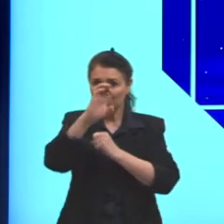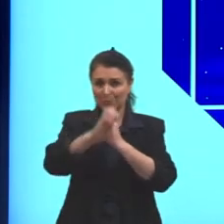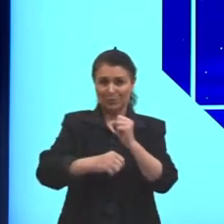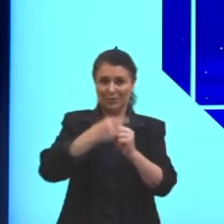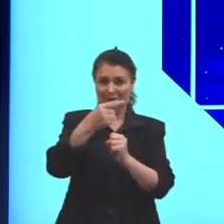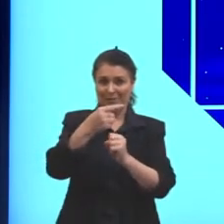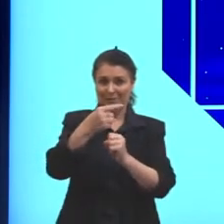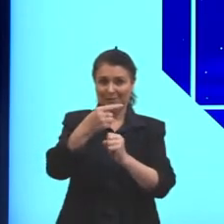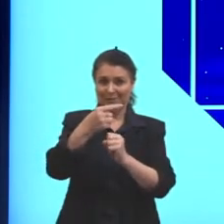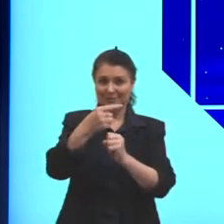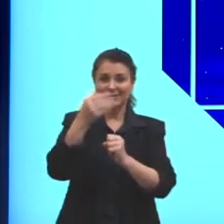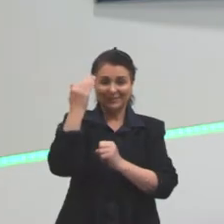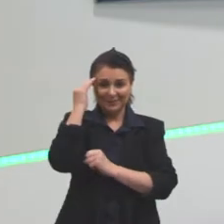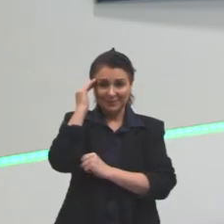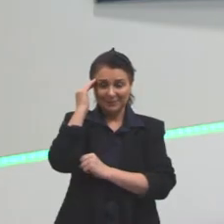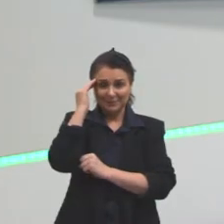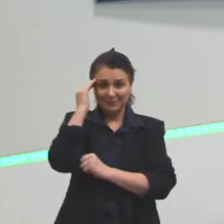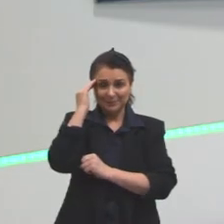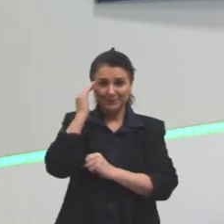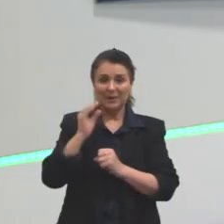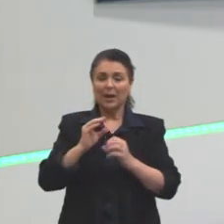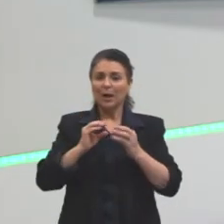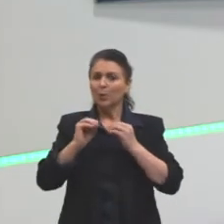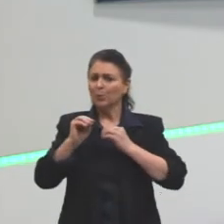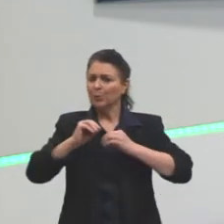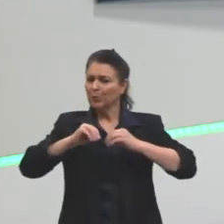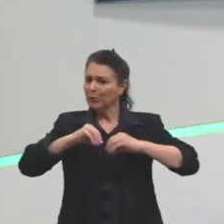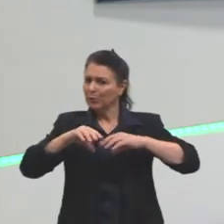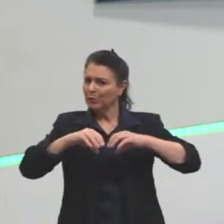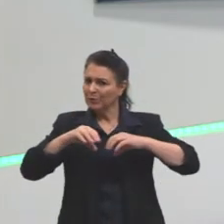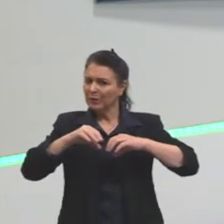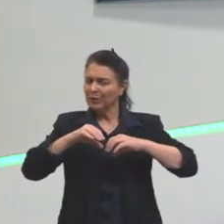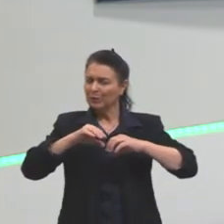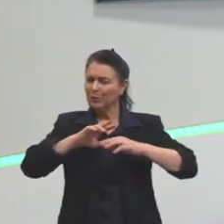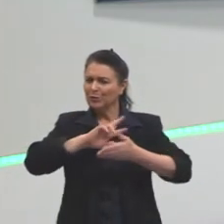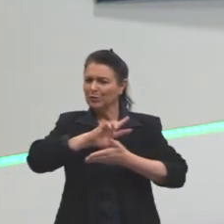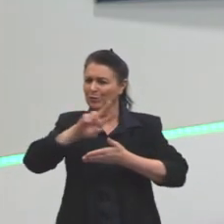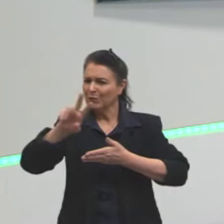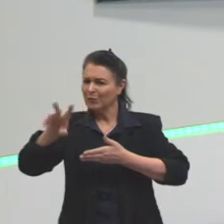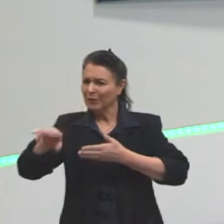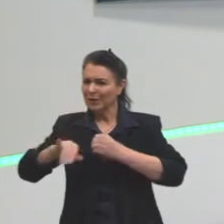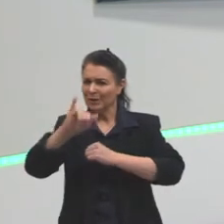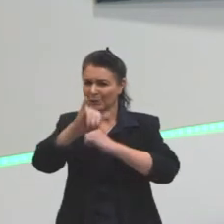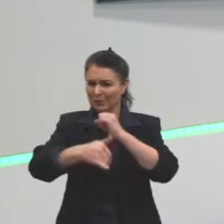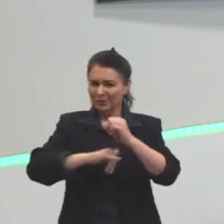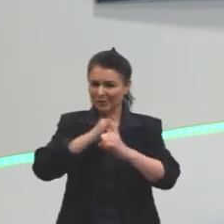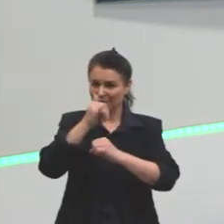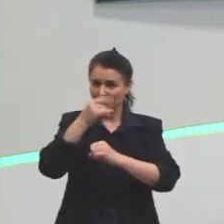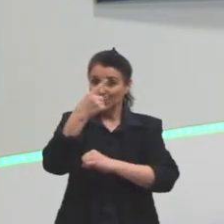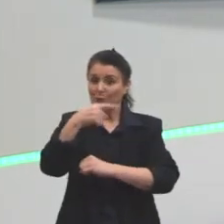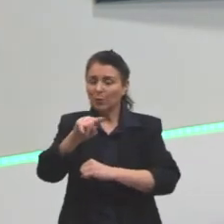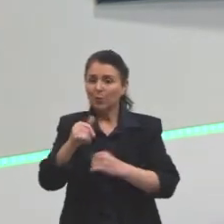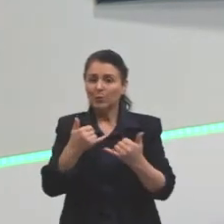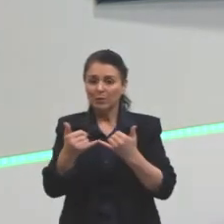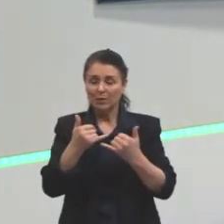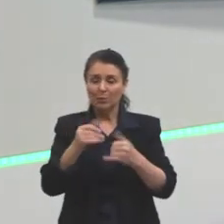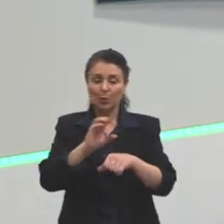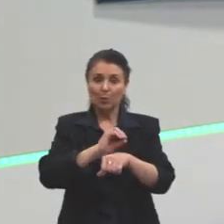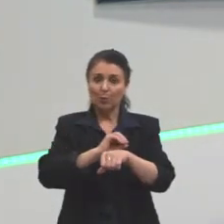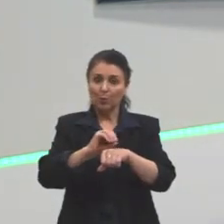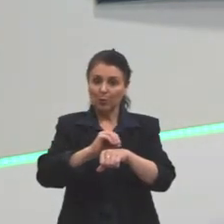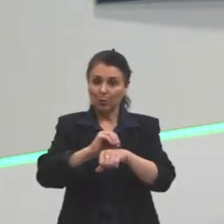eles não tem dono da ele se movimentam entre vários átomos bom Outro exemplo é o ouro né